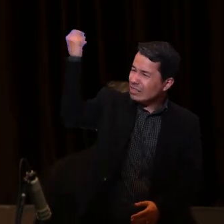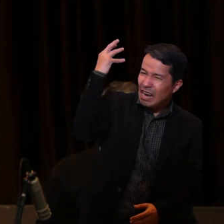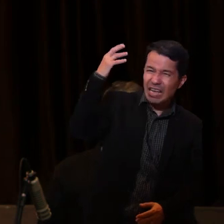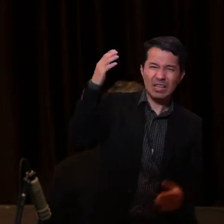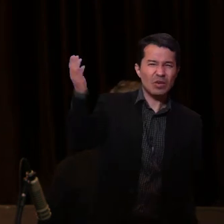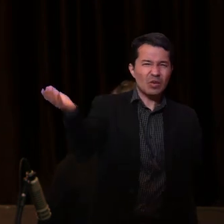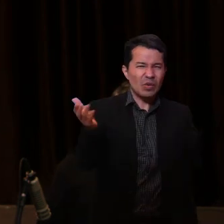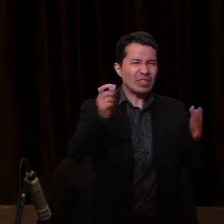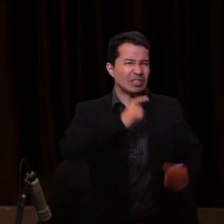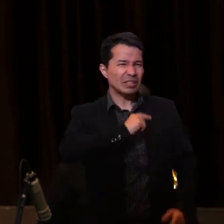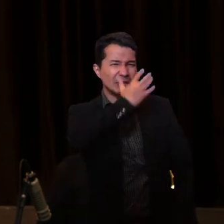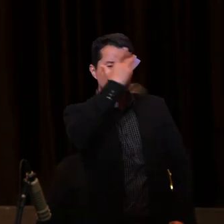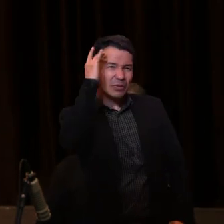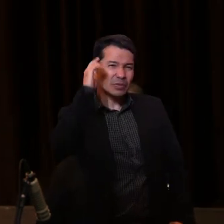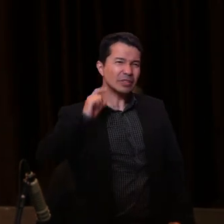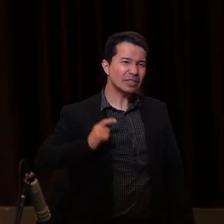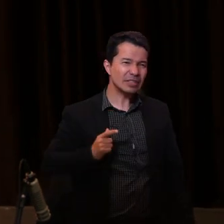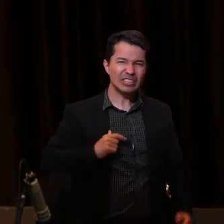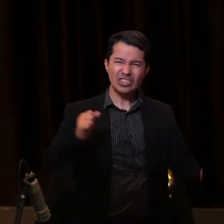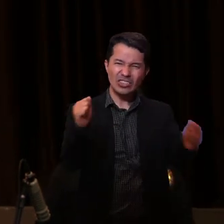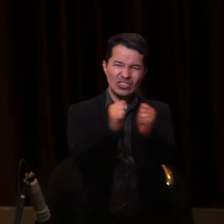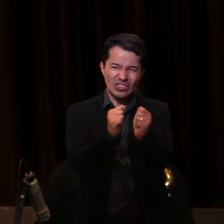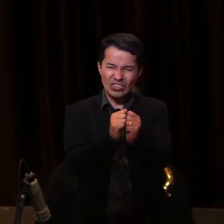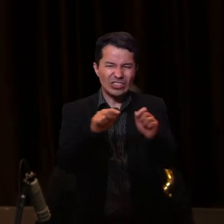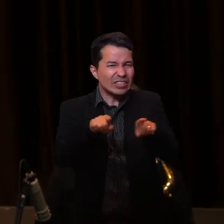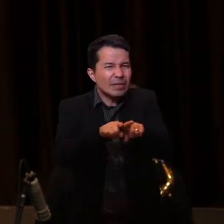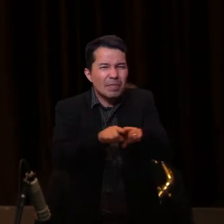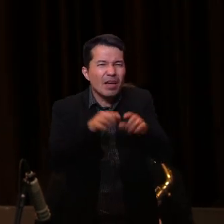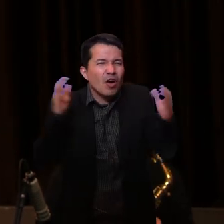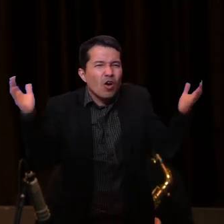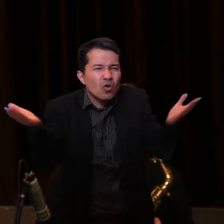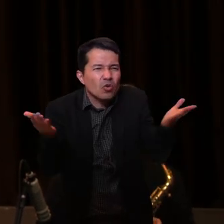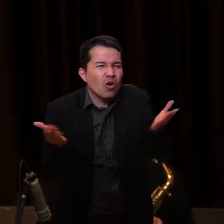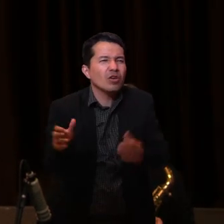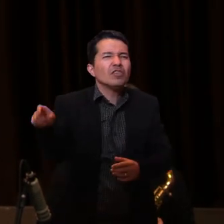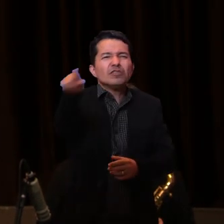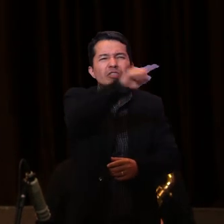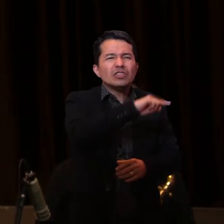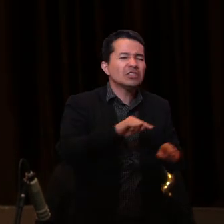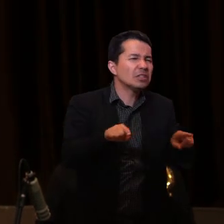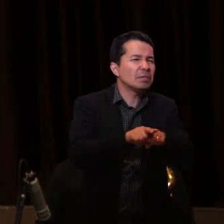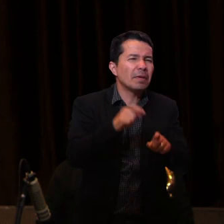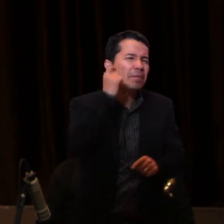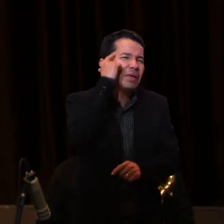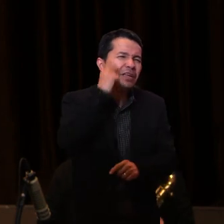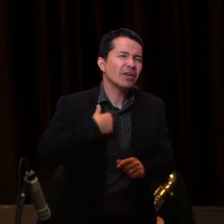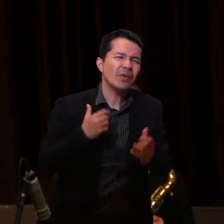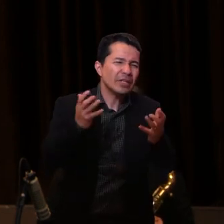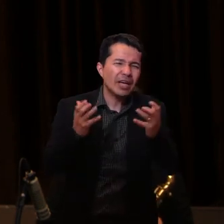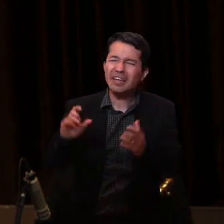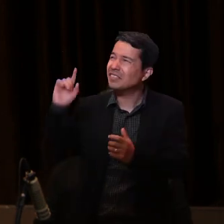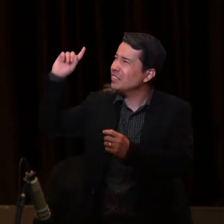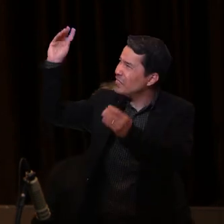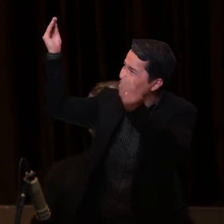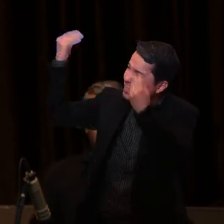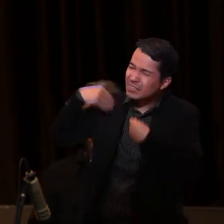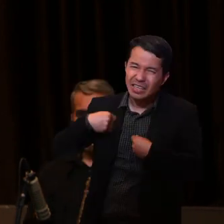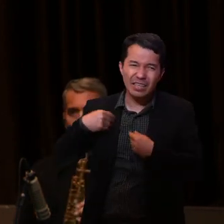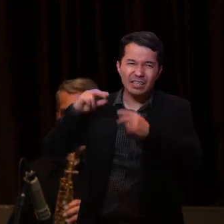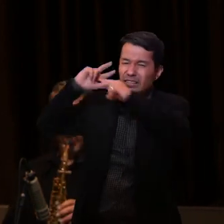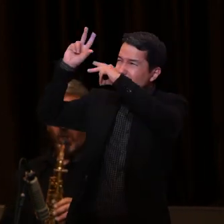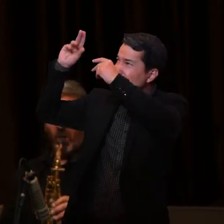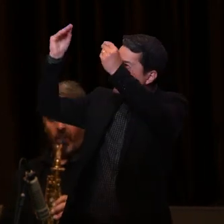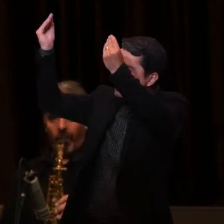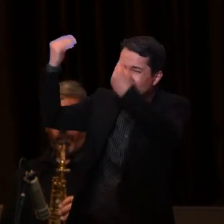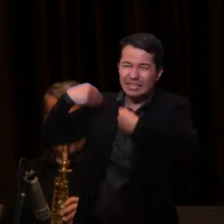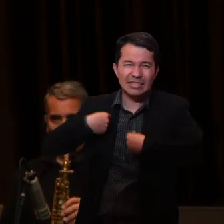vão querer: eu quero este presente, eu quero este presente de Deus. A